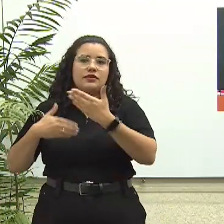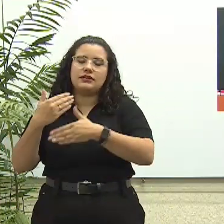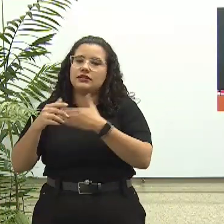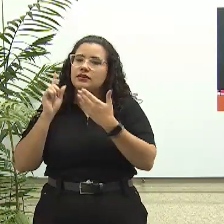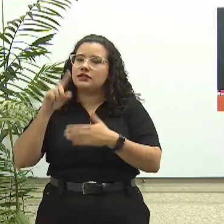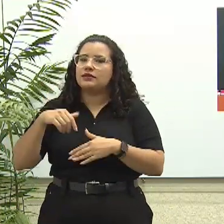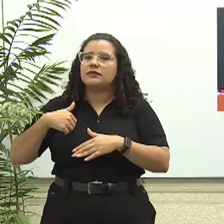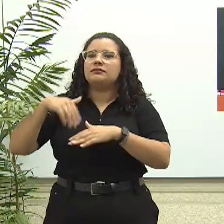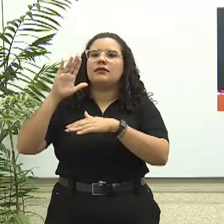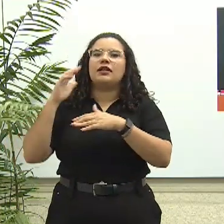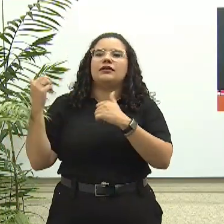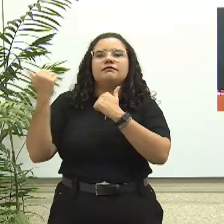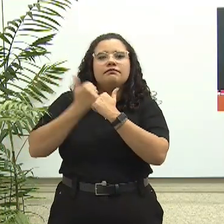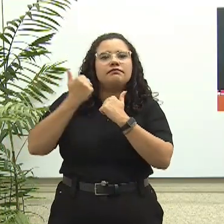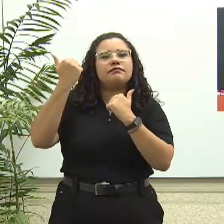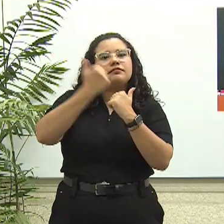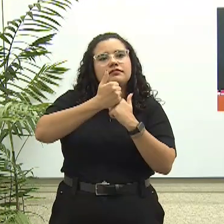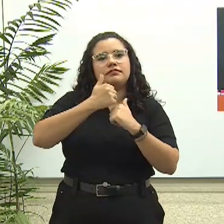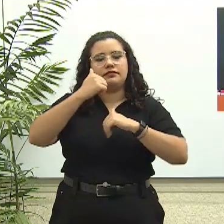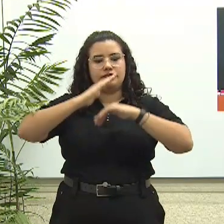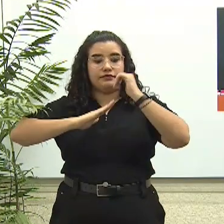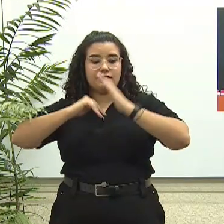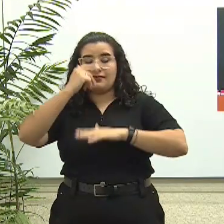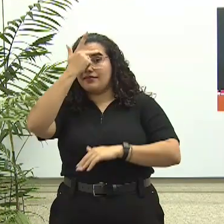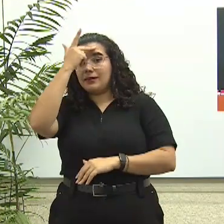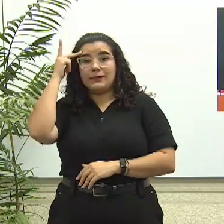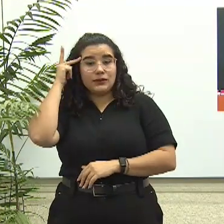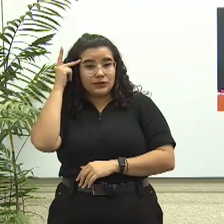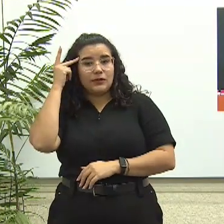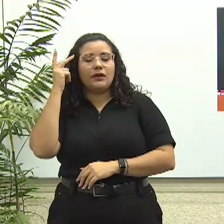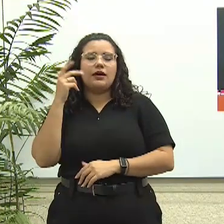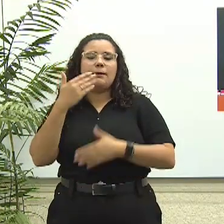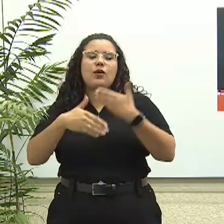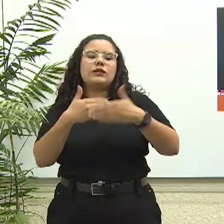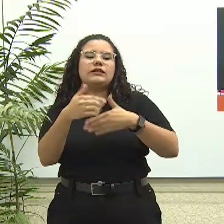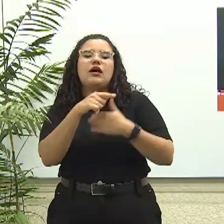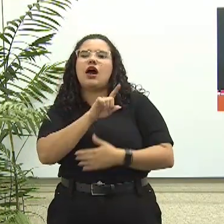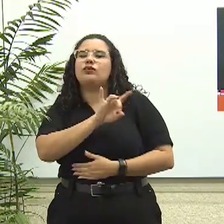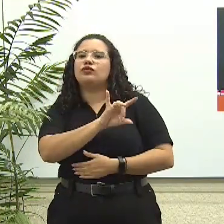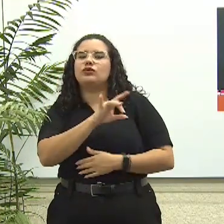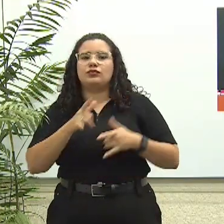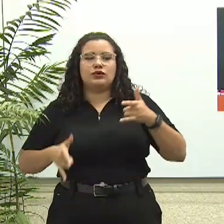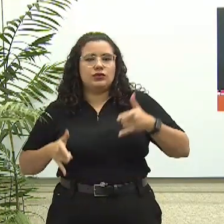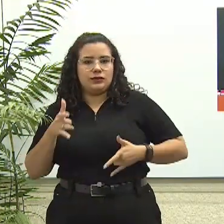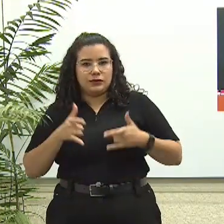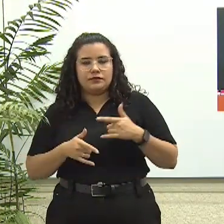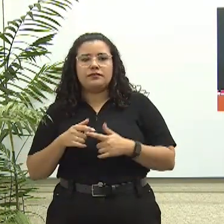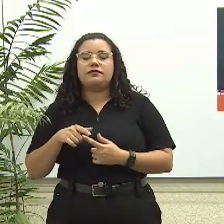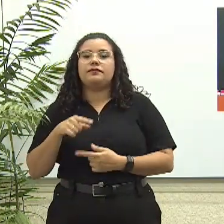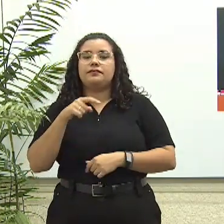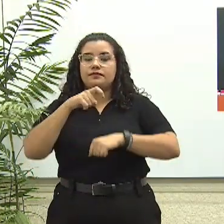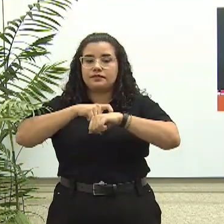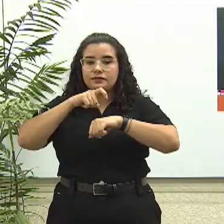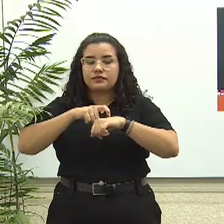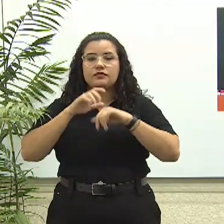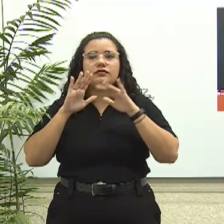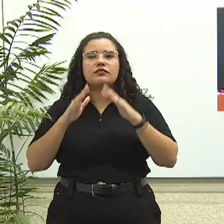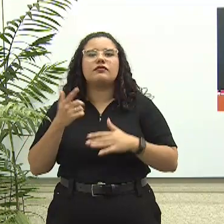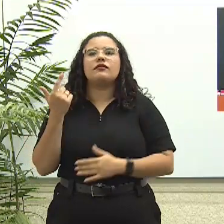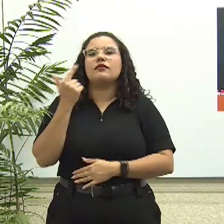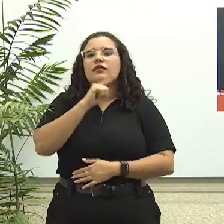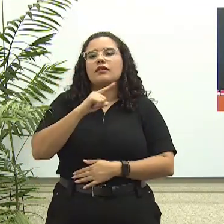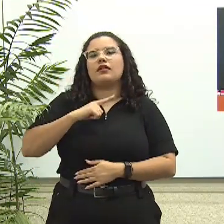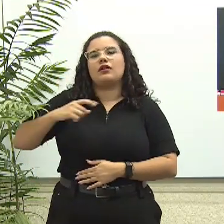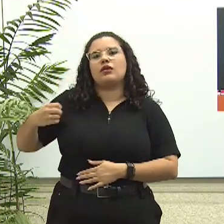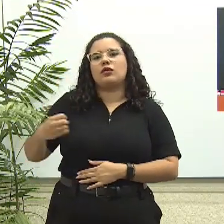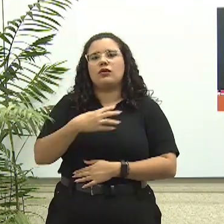de substituição da força de trabalho por processos automatizados no momento em que essa automação ela ganha um novo